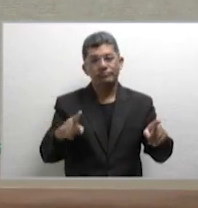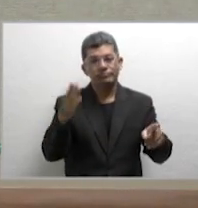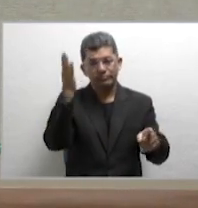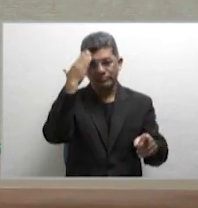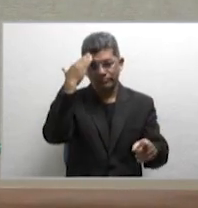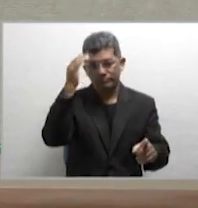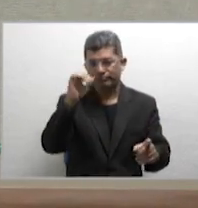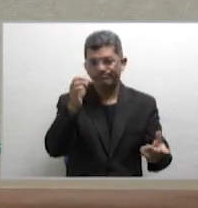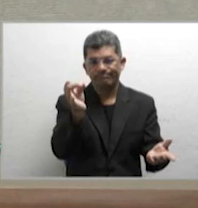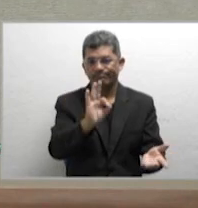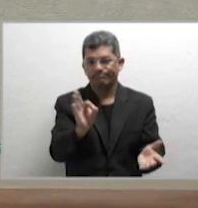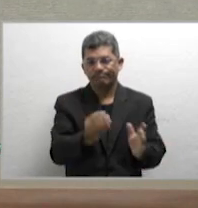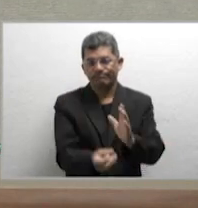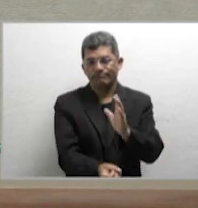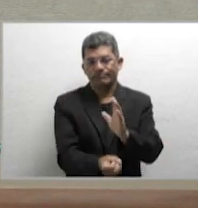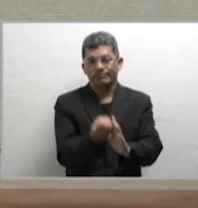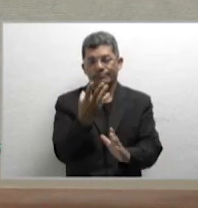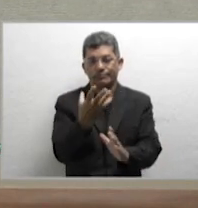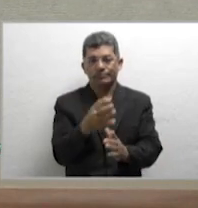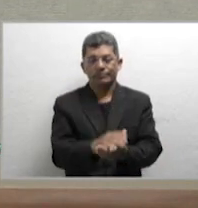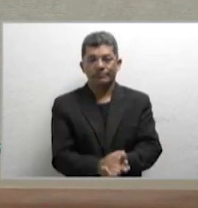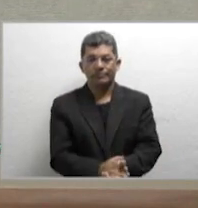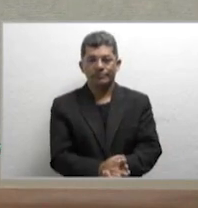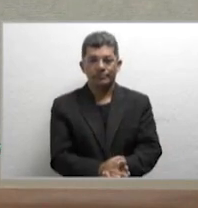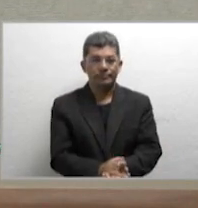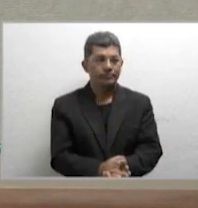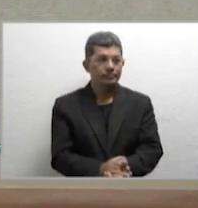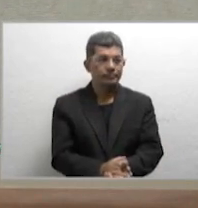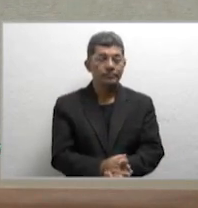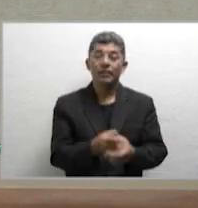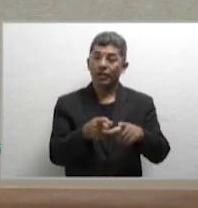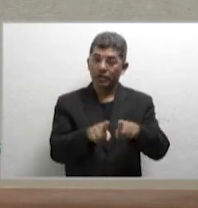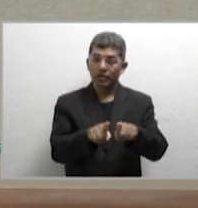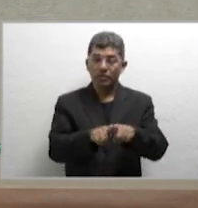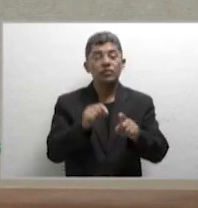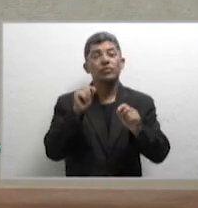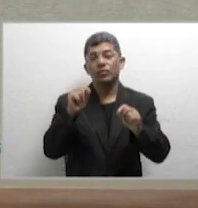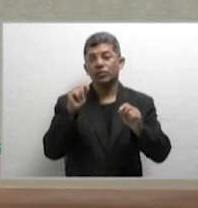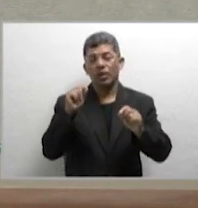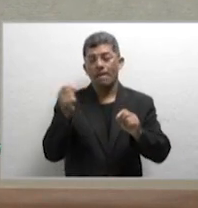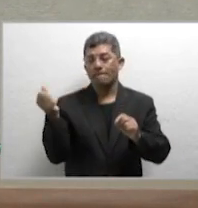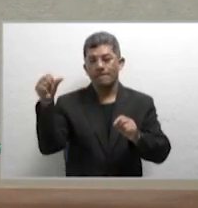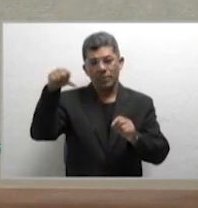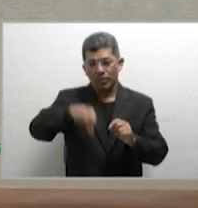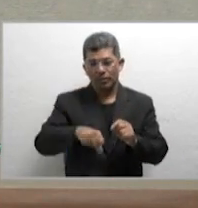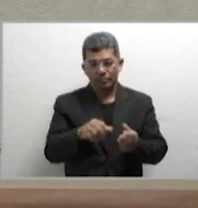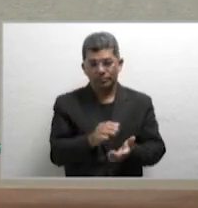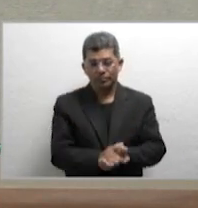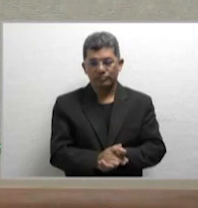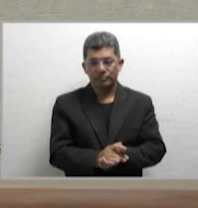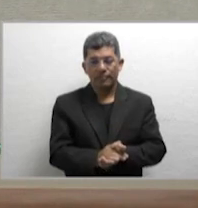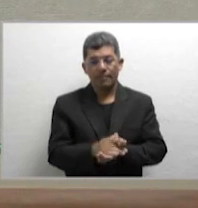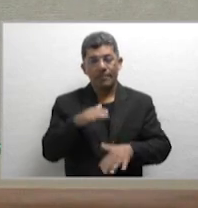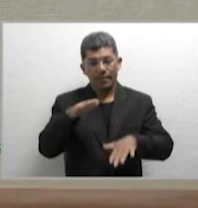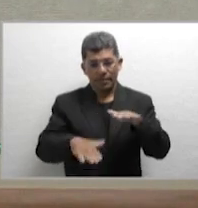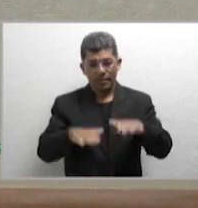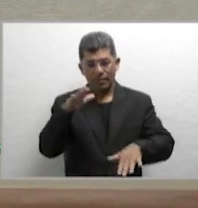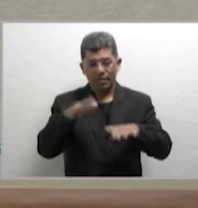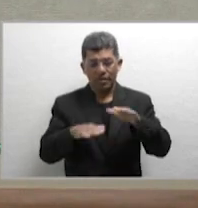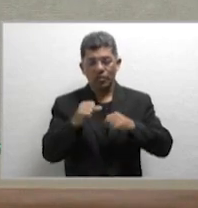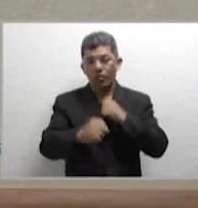sabe que ele não é implementado da forma que se precisa. E sabe o que é o pior? É que, às vezes, na época